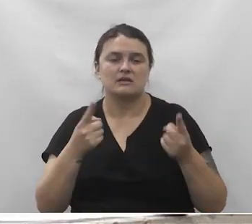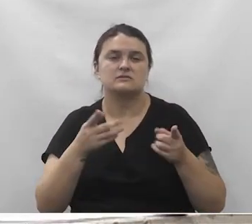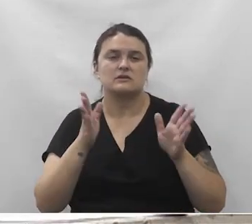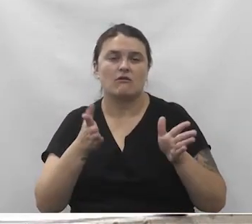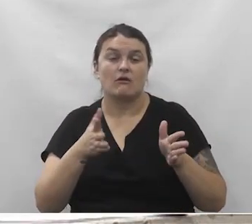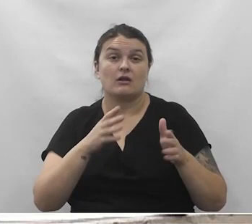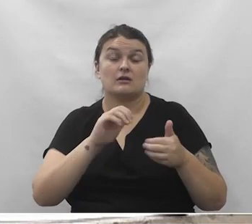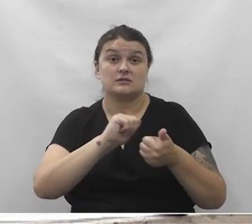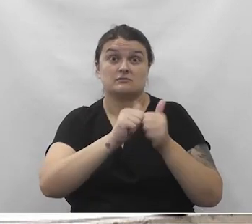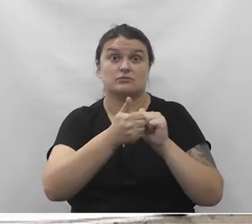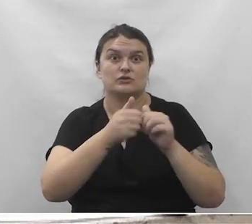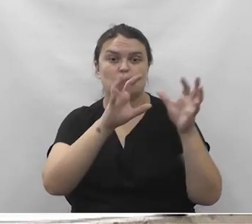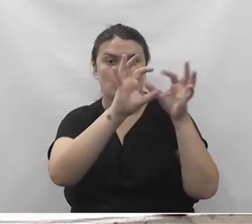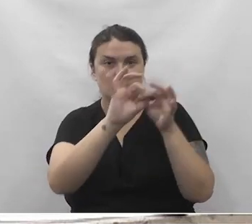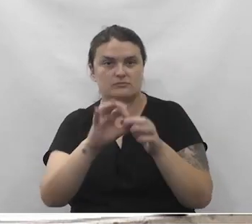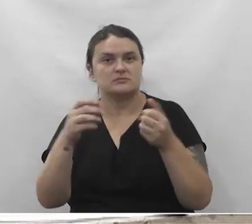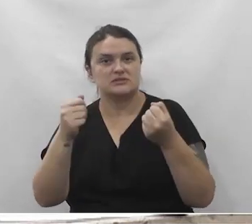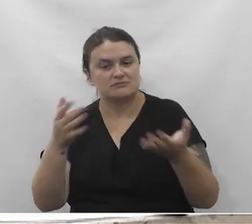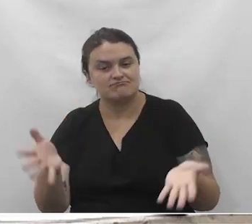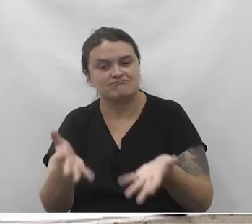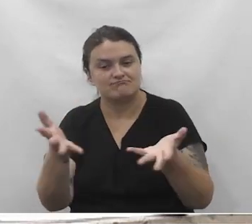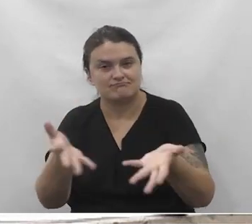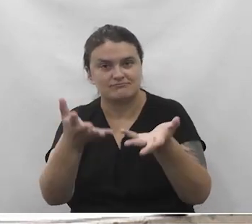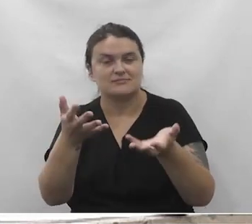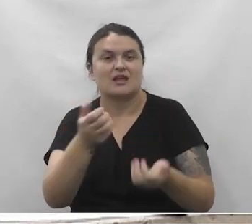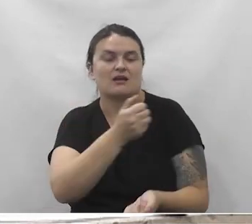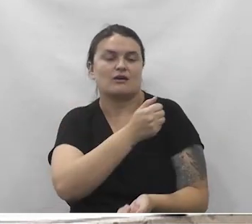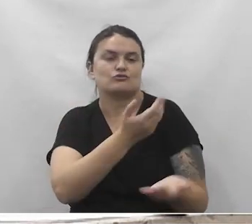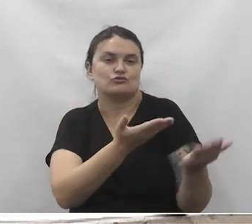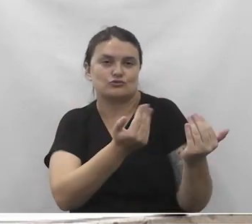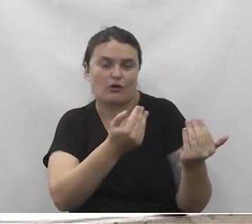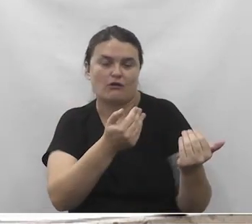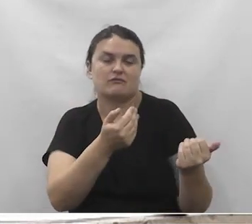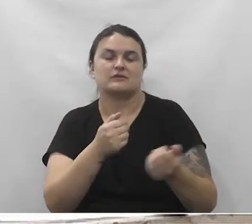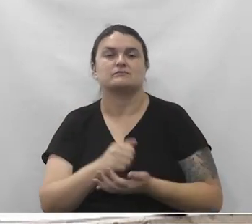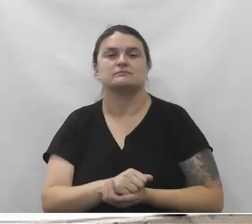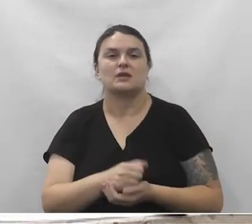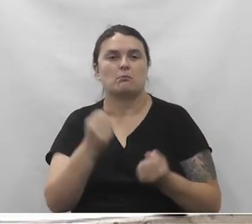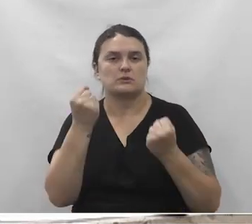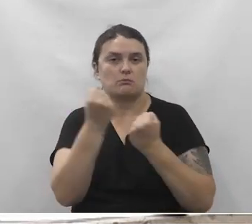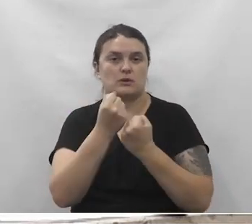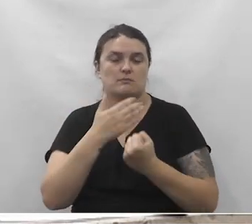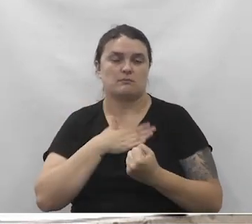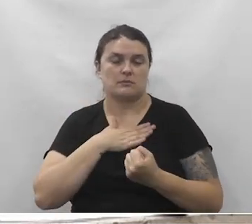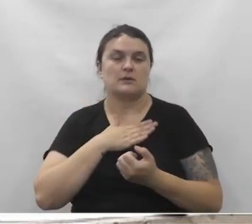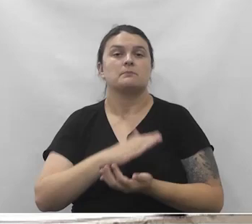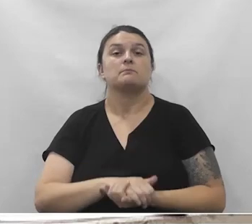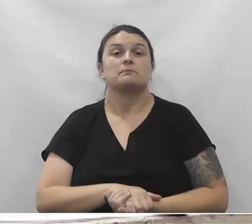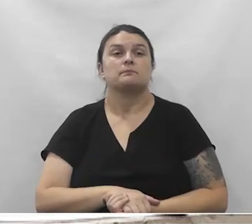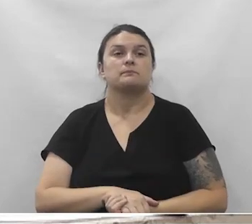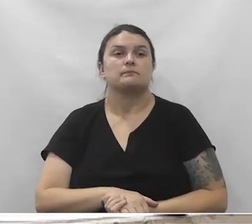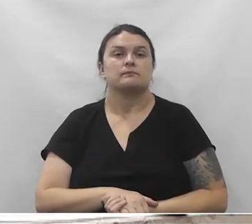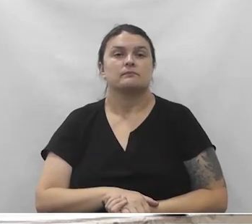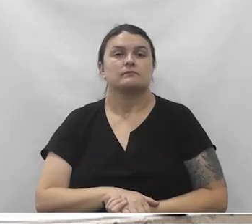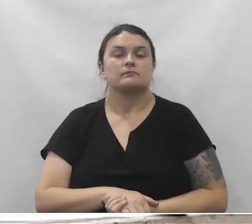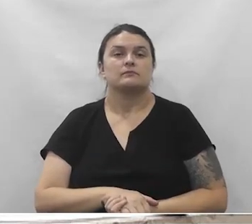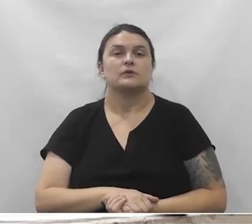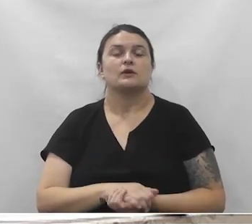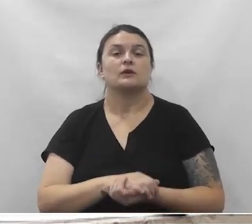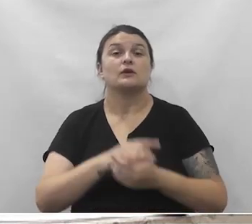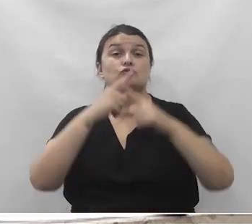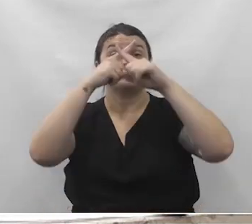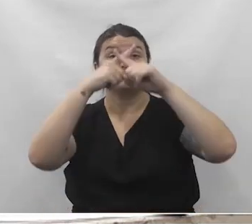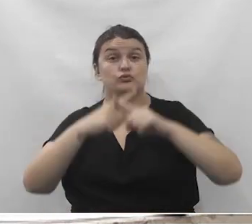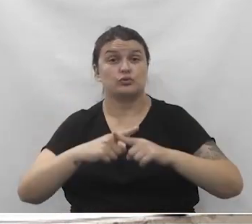enfim né um esporte olímpico a gente tem que incentivar essa galera conte sempre com esse Vereador também quero eh destacar os